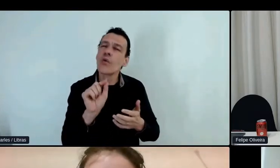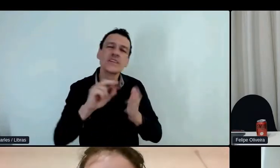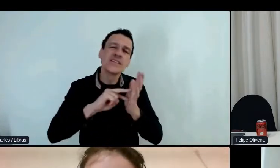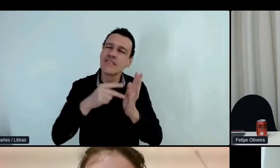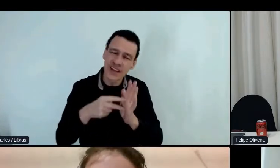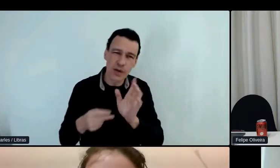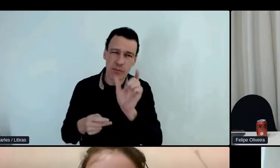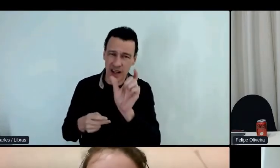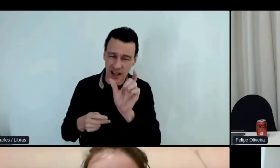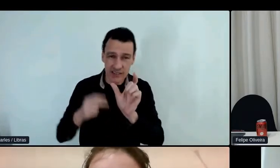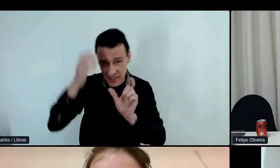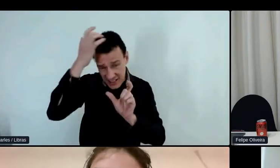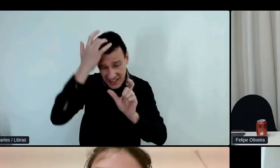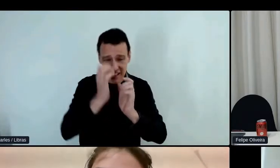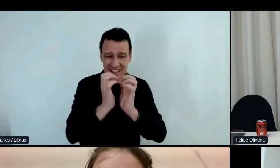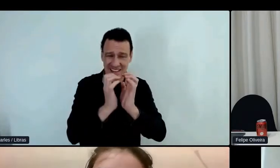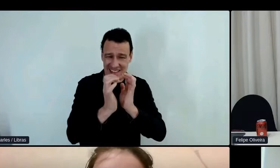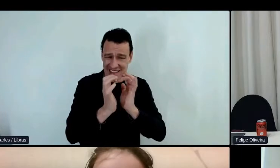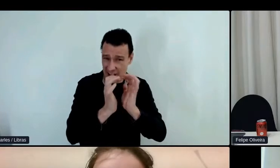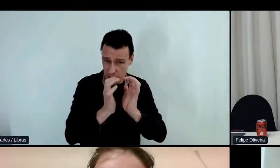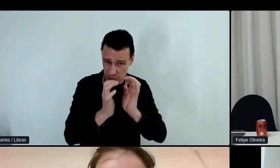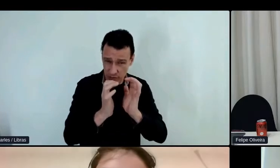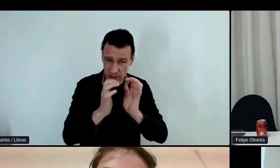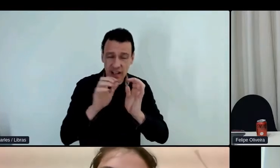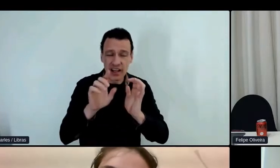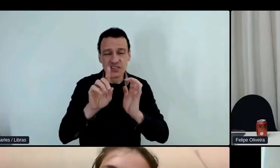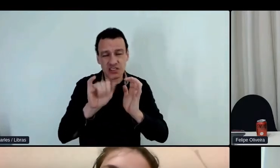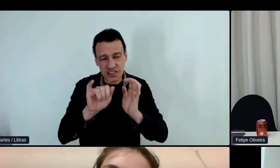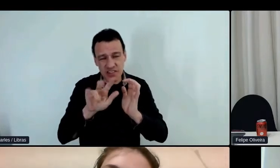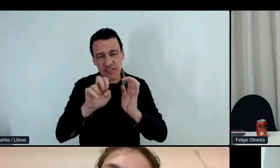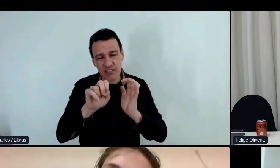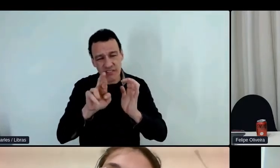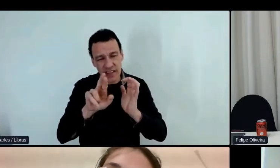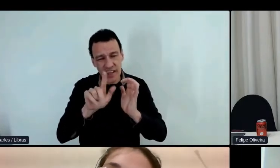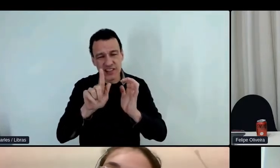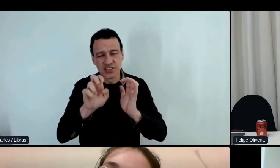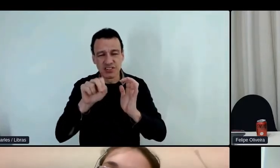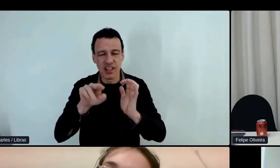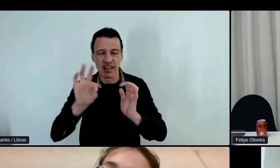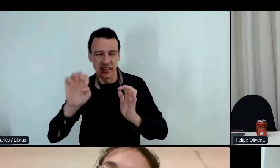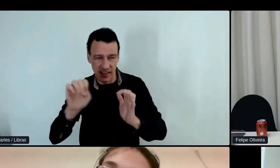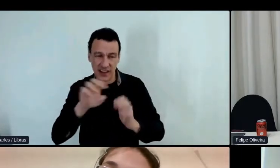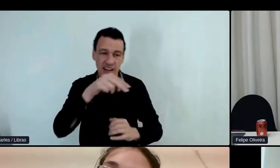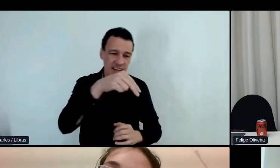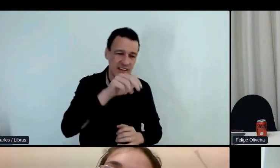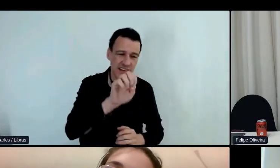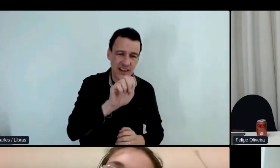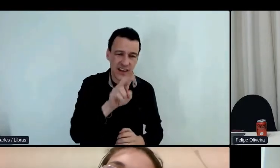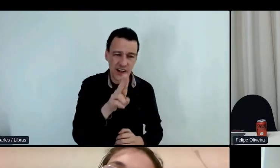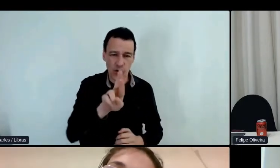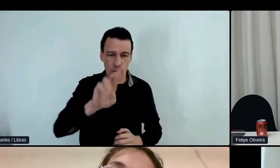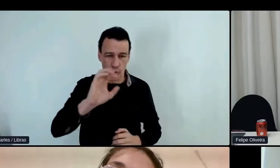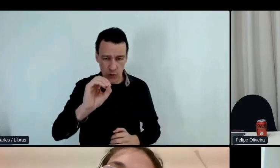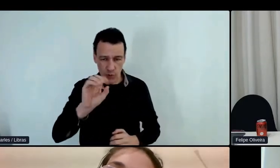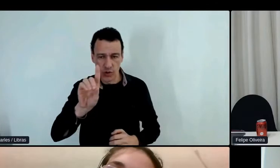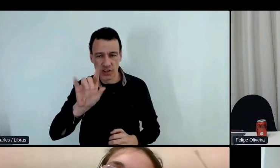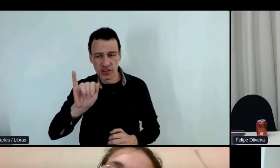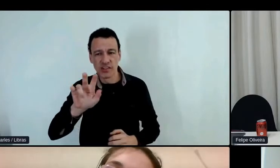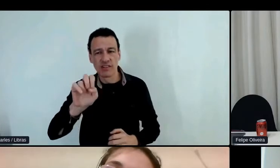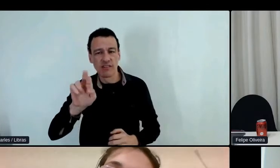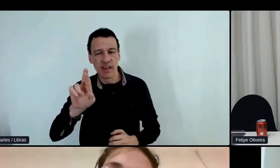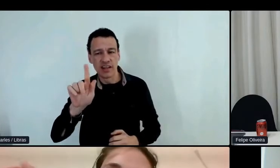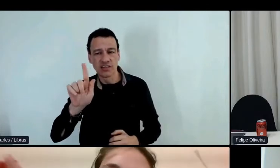Como que a gente pode descrever, né, ou não sei se definir é uma boa palavra, né? Mas como é que eu posso explicar